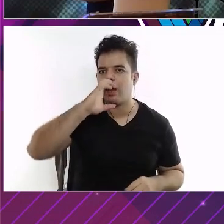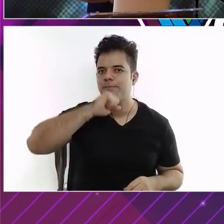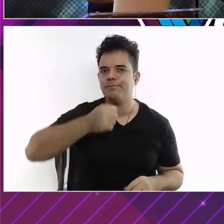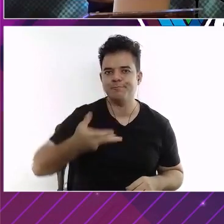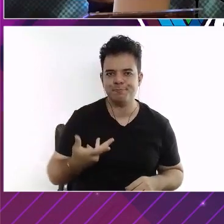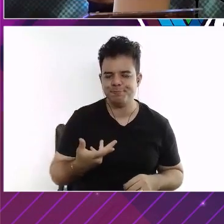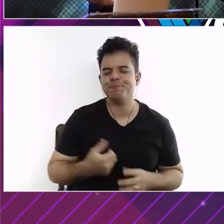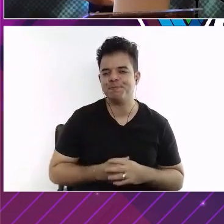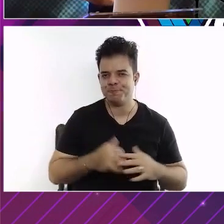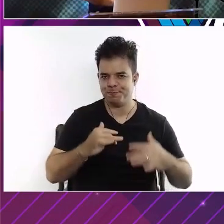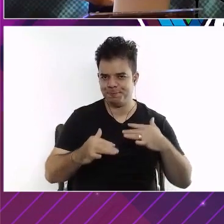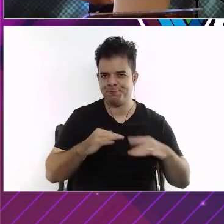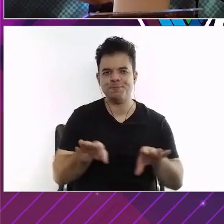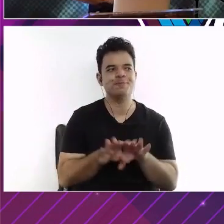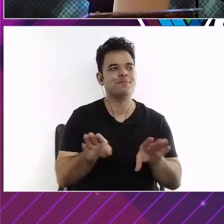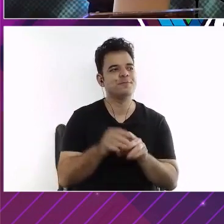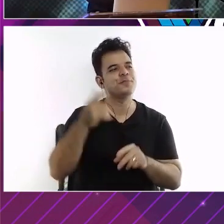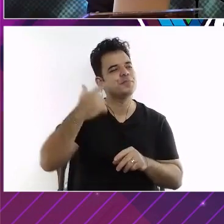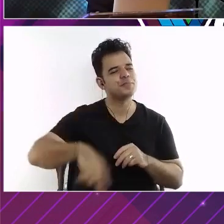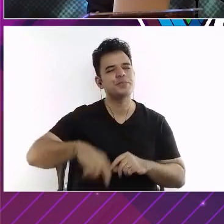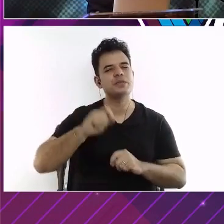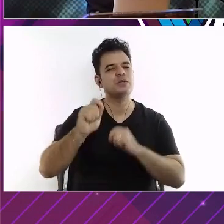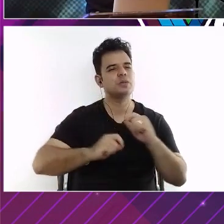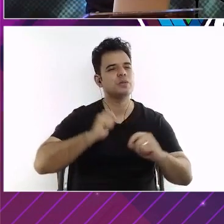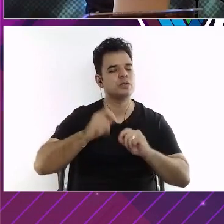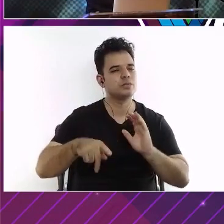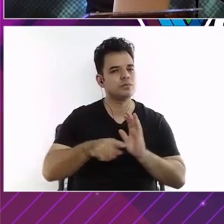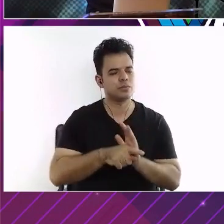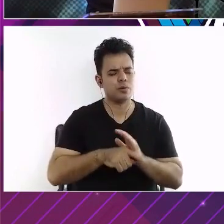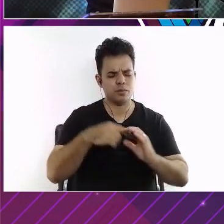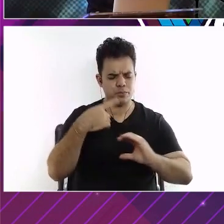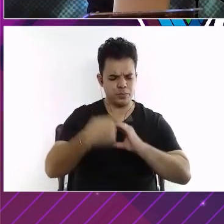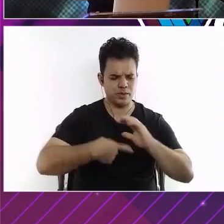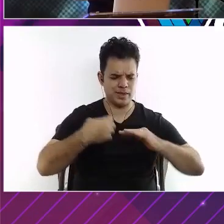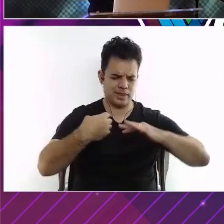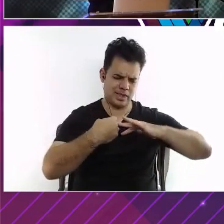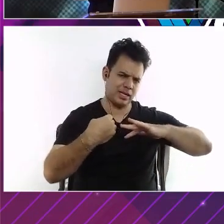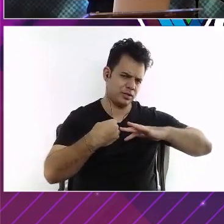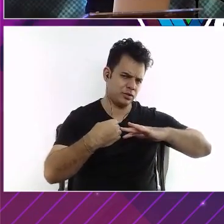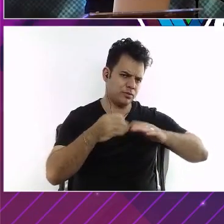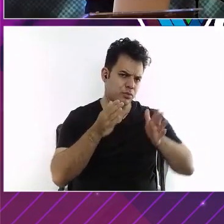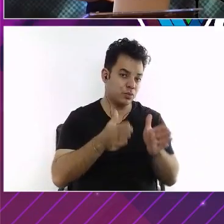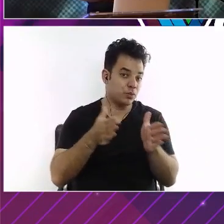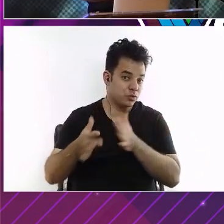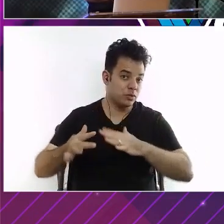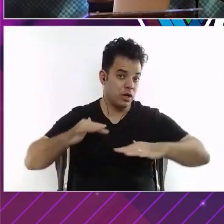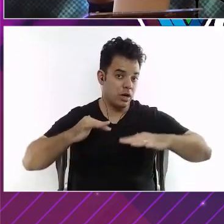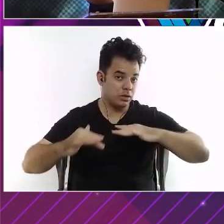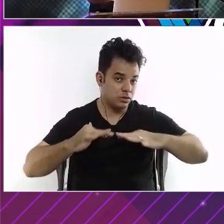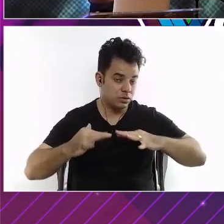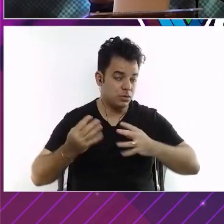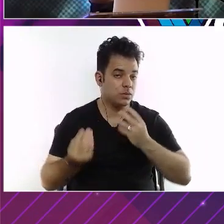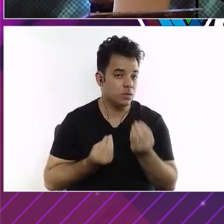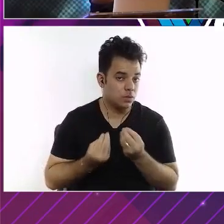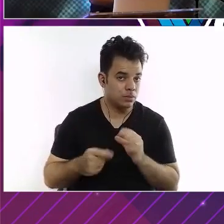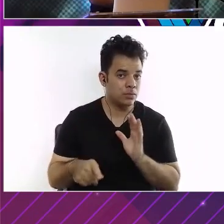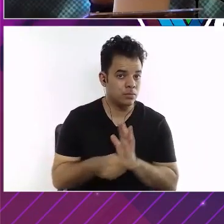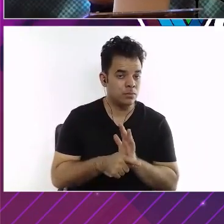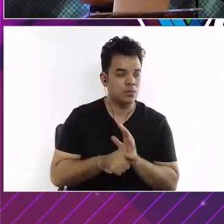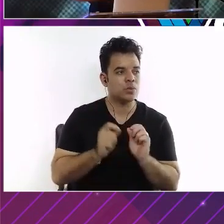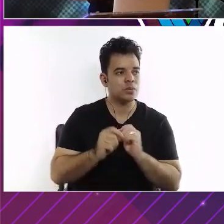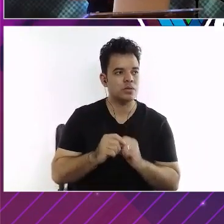isso? Em cima de processos ágeis. Processos ágeis. Quando a latência das decisões é menos de 1